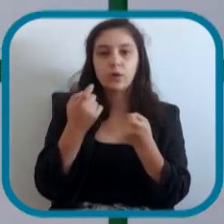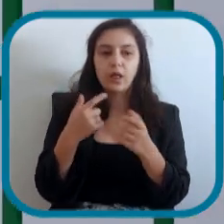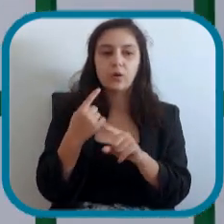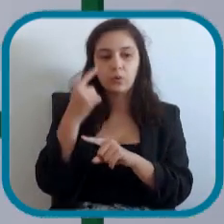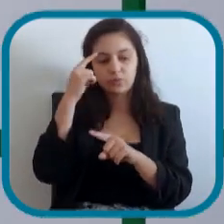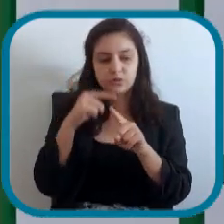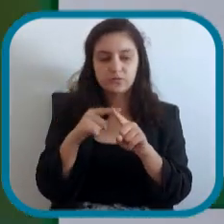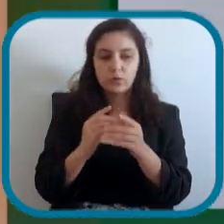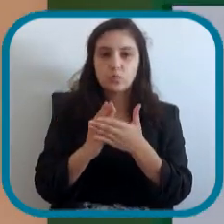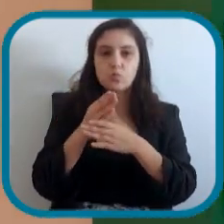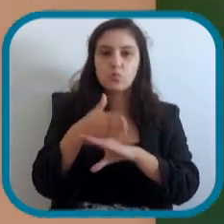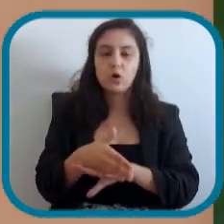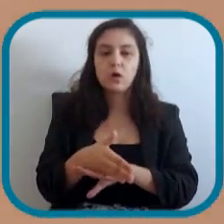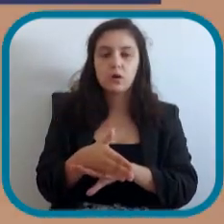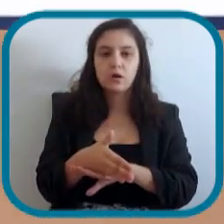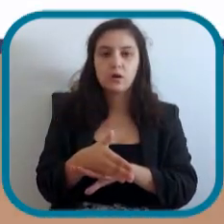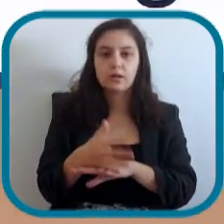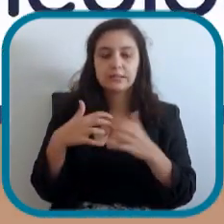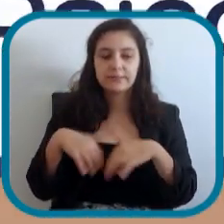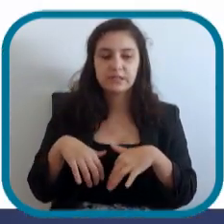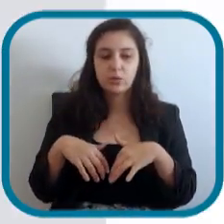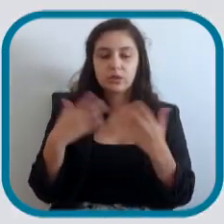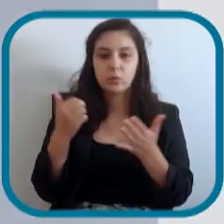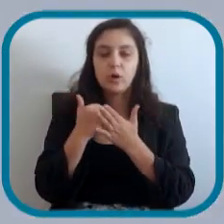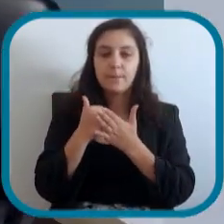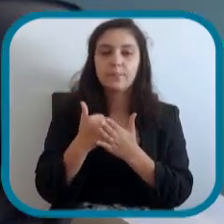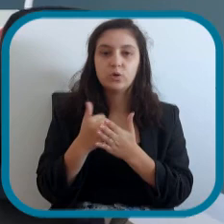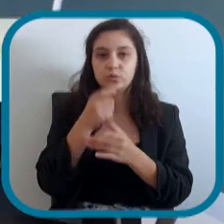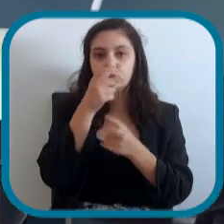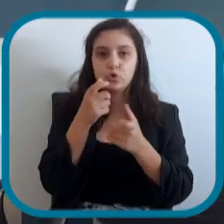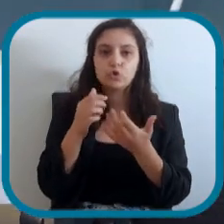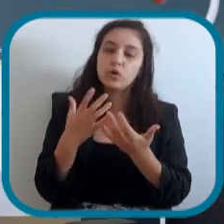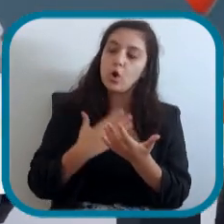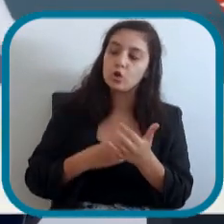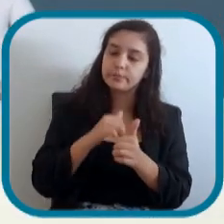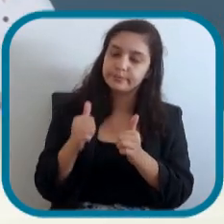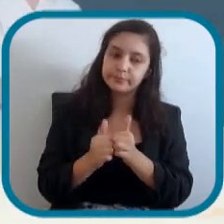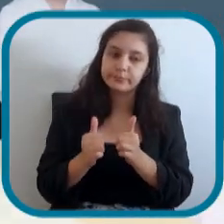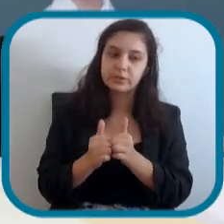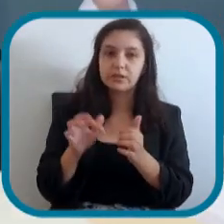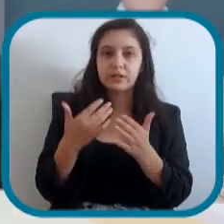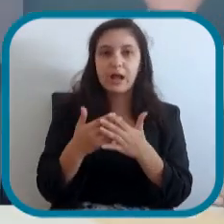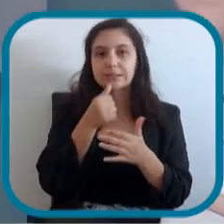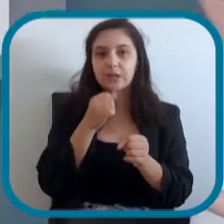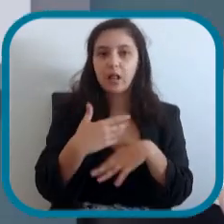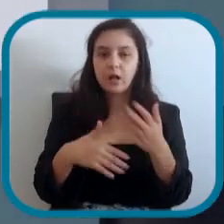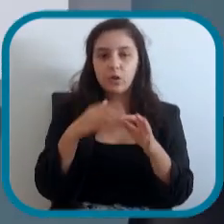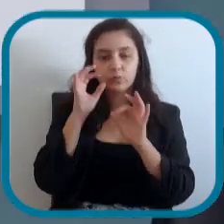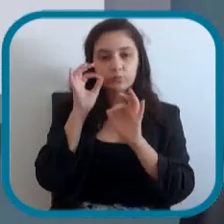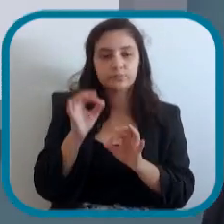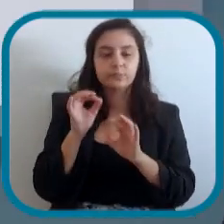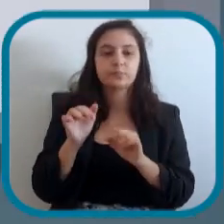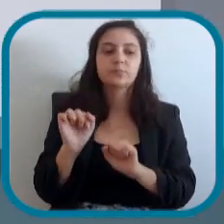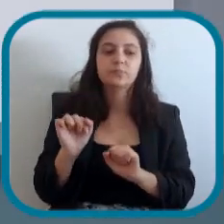Procurar ajuda é um dos primeiros passos para ultrapassar uma depressão. E ter o apoio daqueles que mais gosta pode ser um